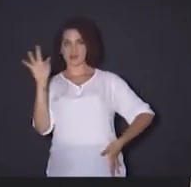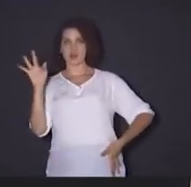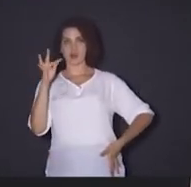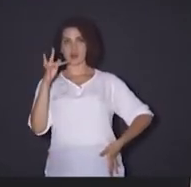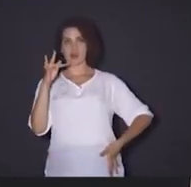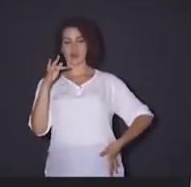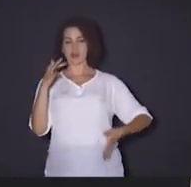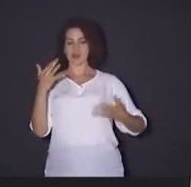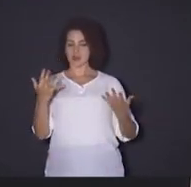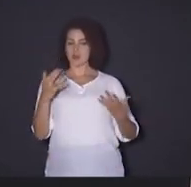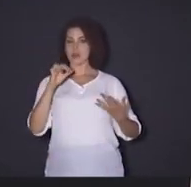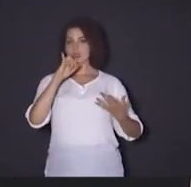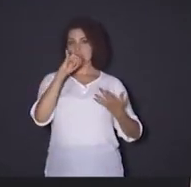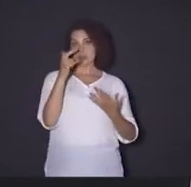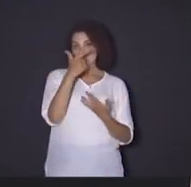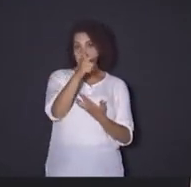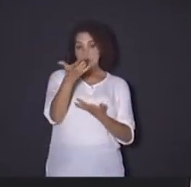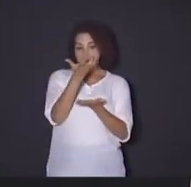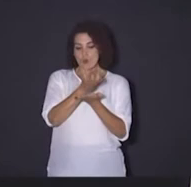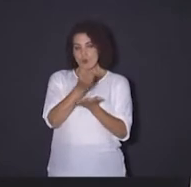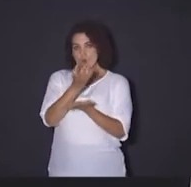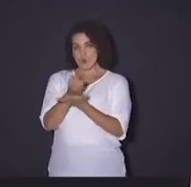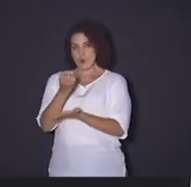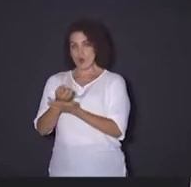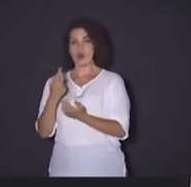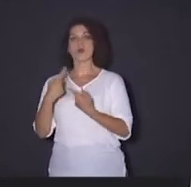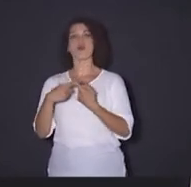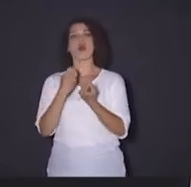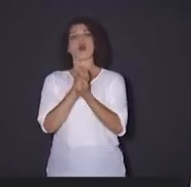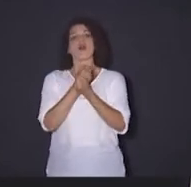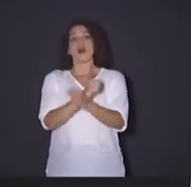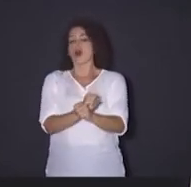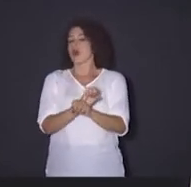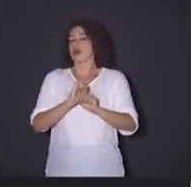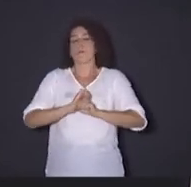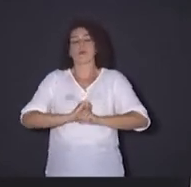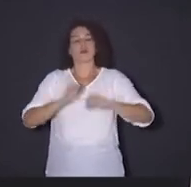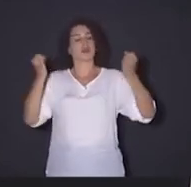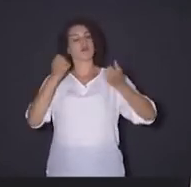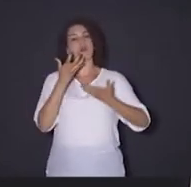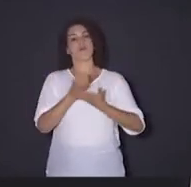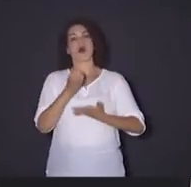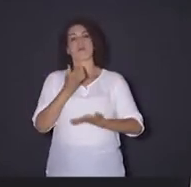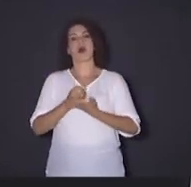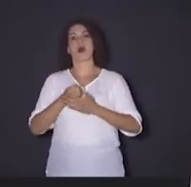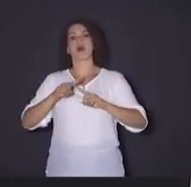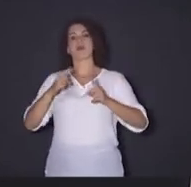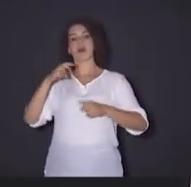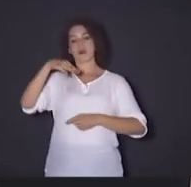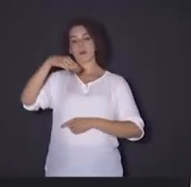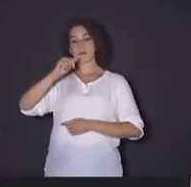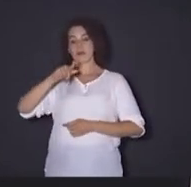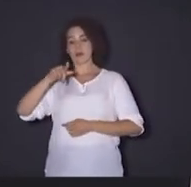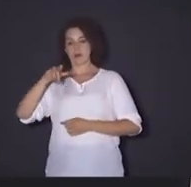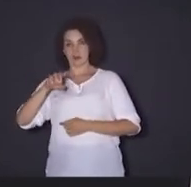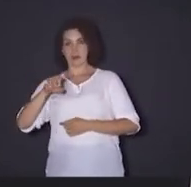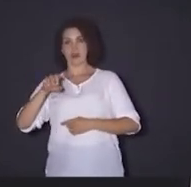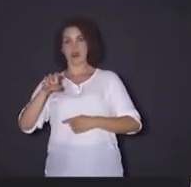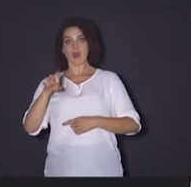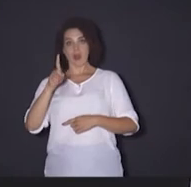se não houve registo é porque a escravidão impossibilitava que se houvesse registro mas os malês era extremamente